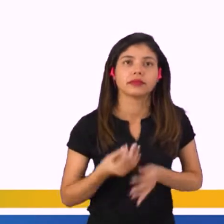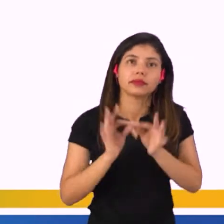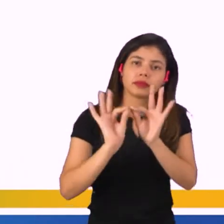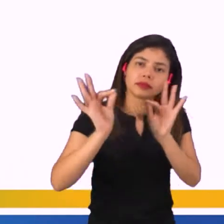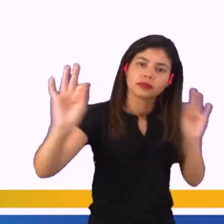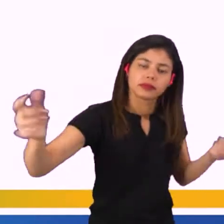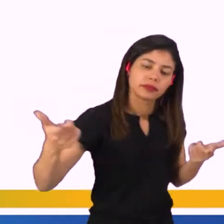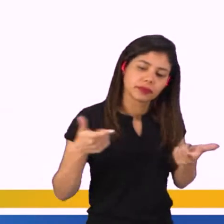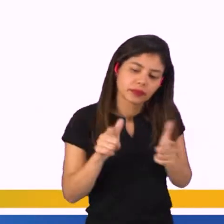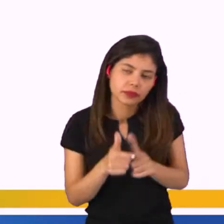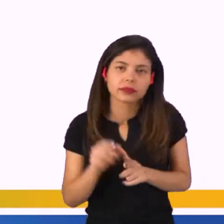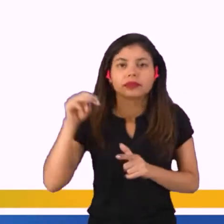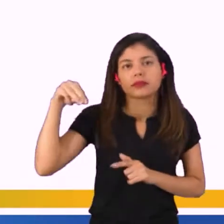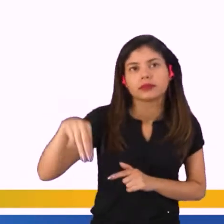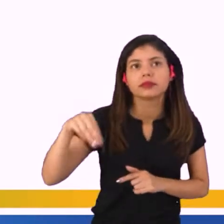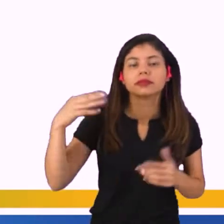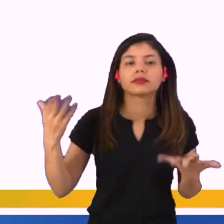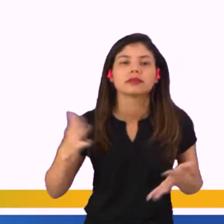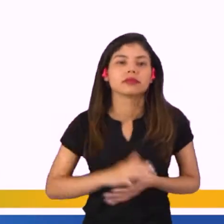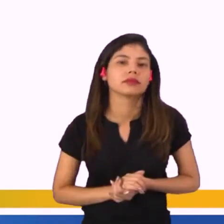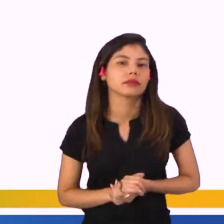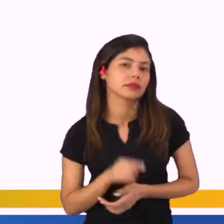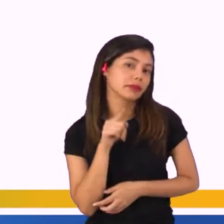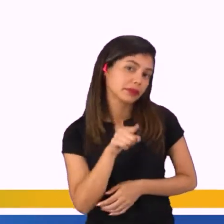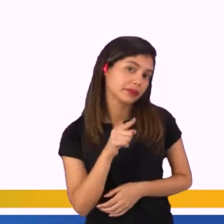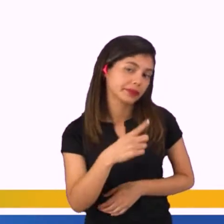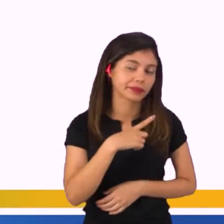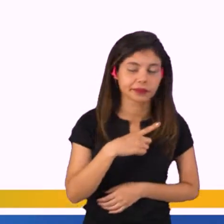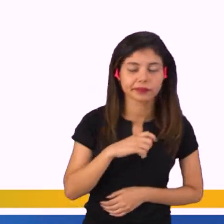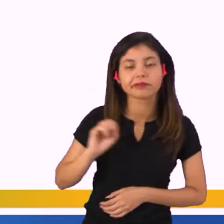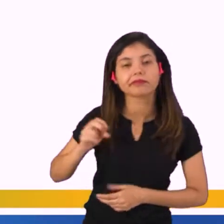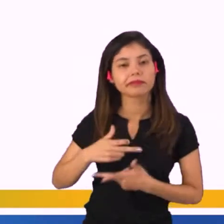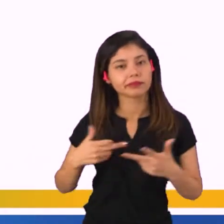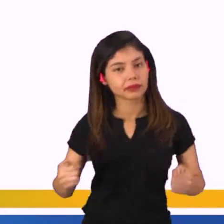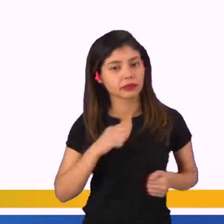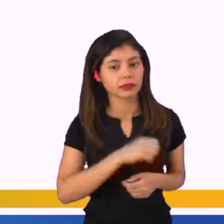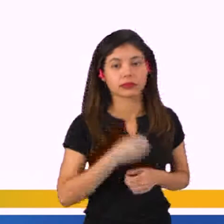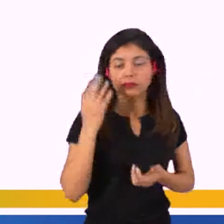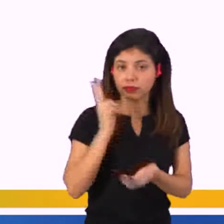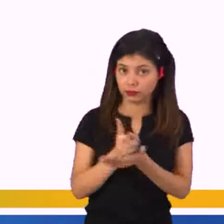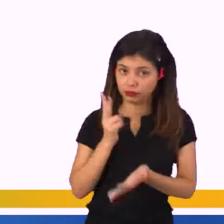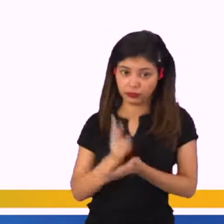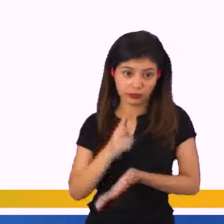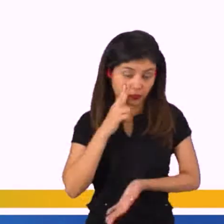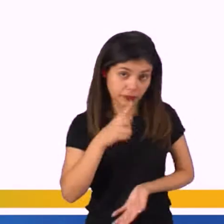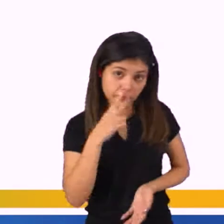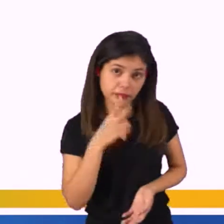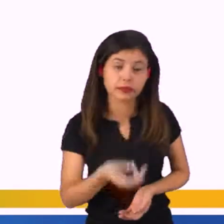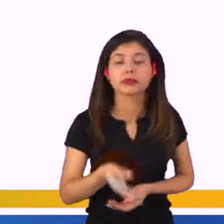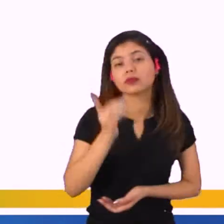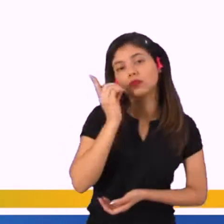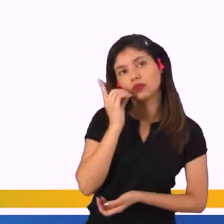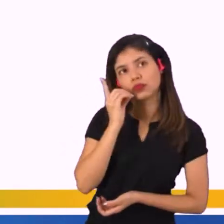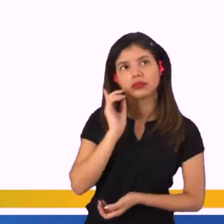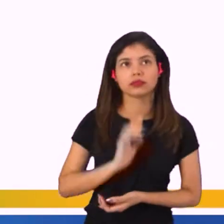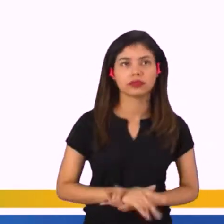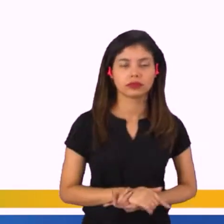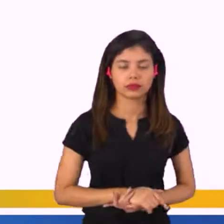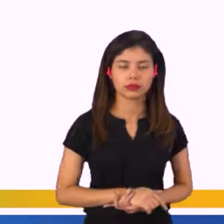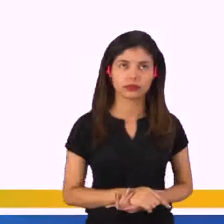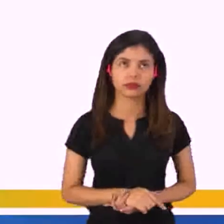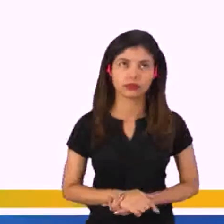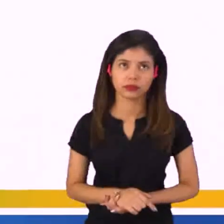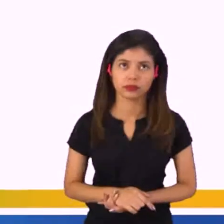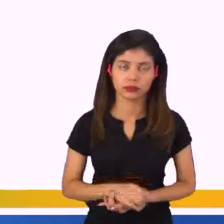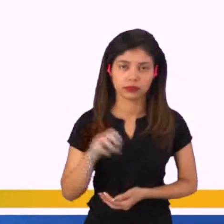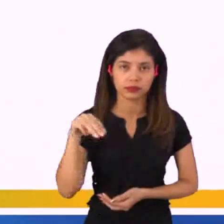distância menor já aparece em metros. Então, esse é o tipo de coisa que você escuta falar com frequência no seu cotidiano.